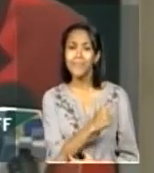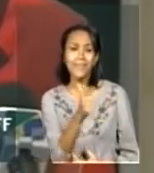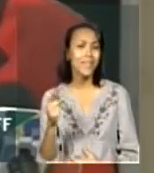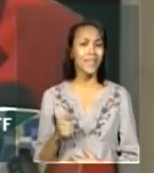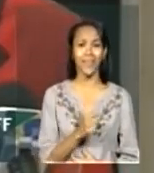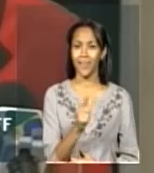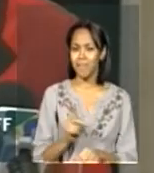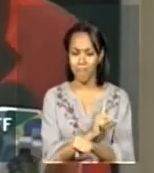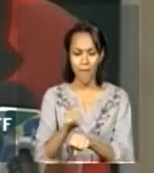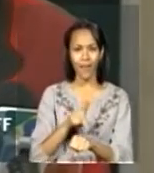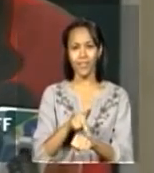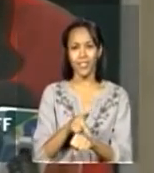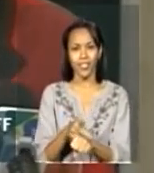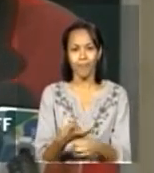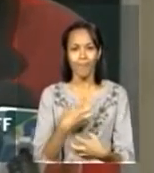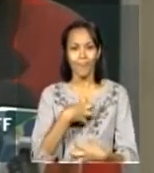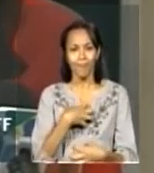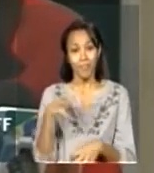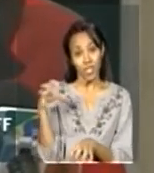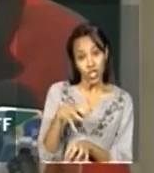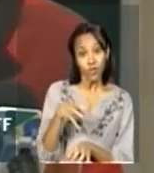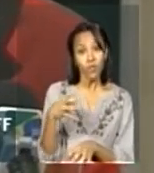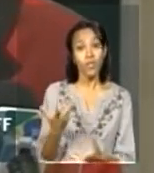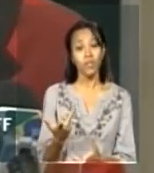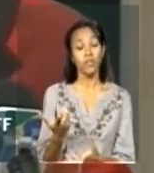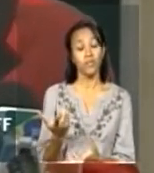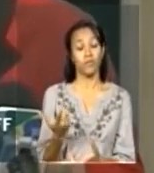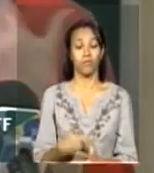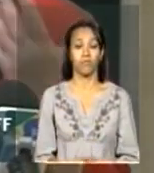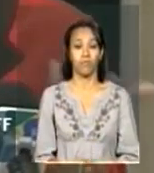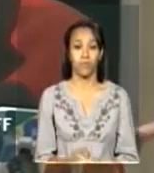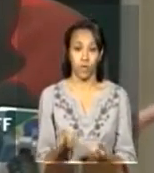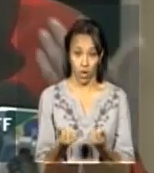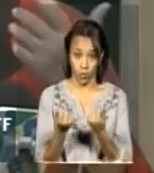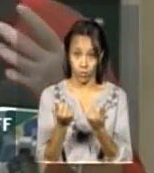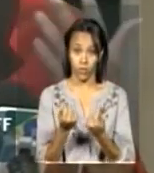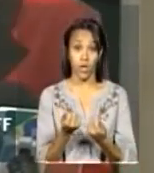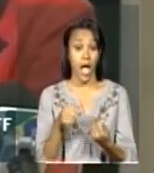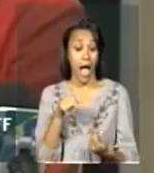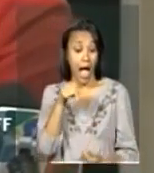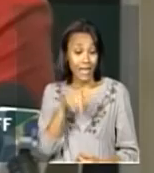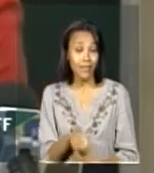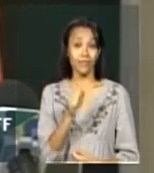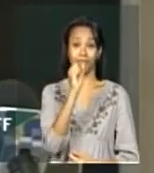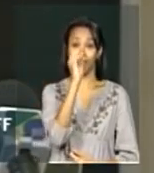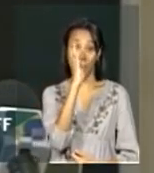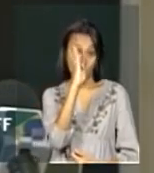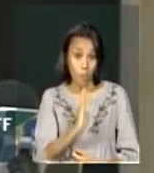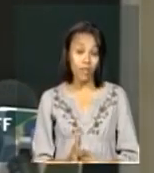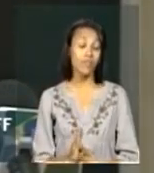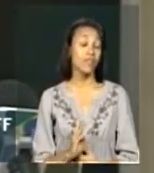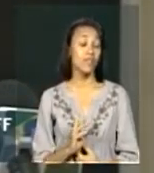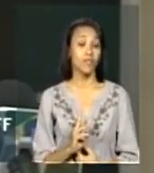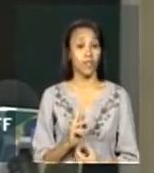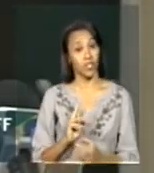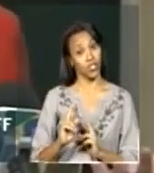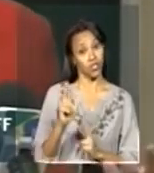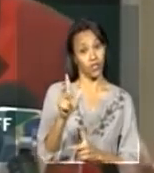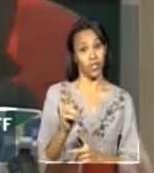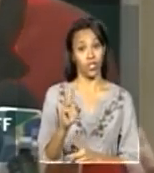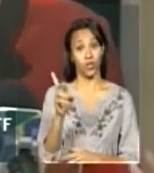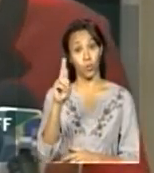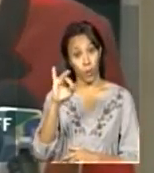possa passar uma crise dessa semfumas consequências. A diferença do Brasil pro caso do Reino Unido é que